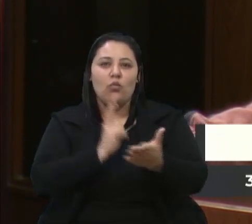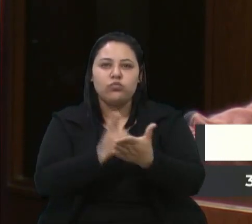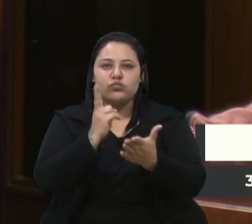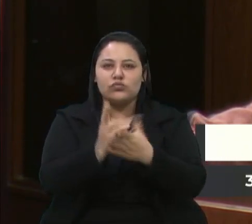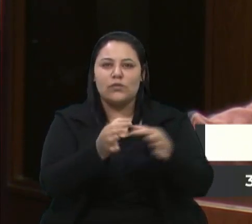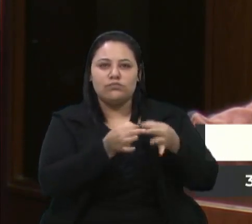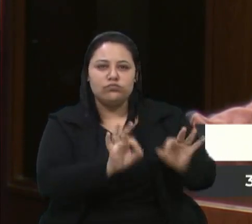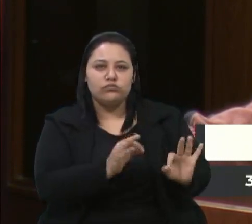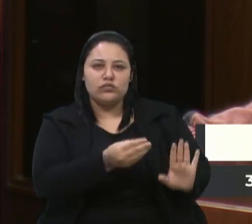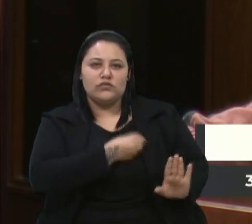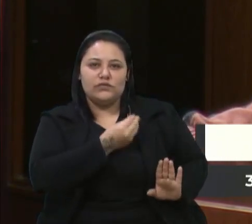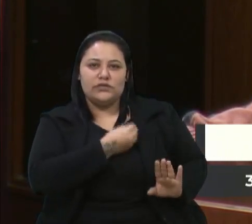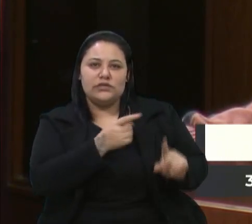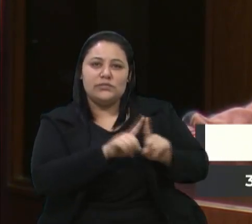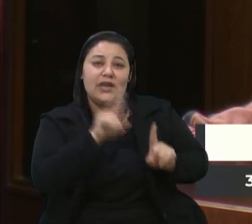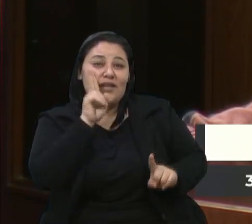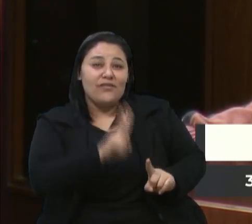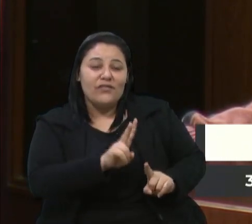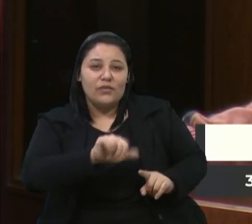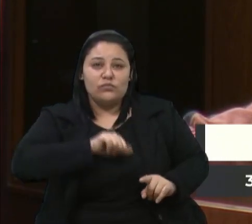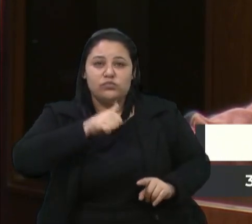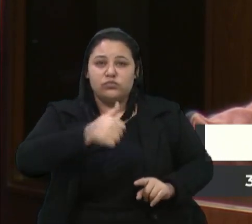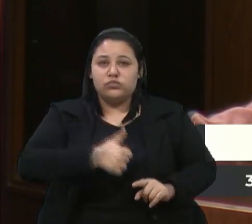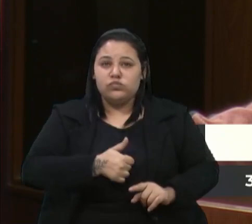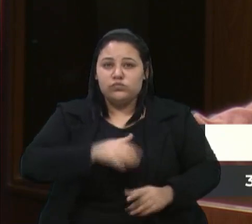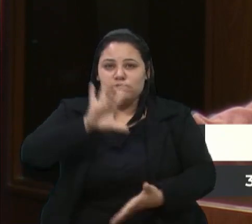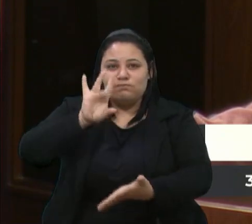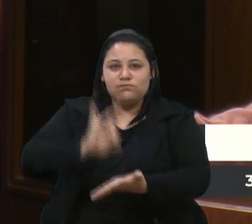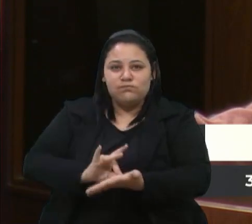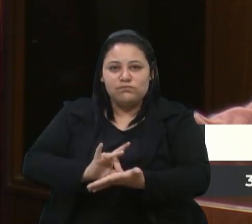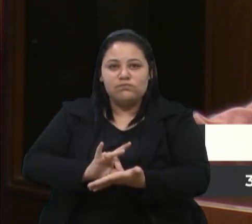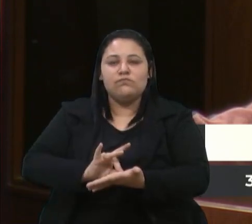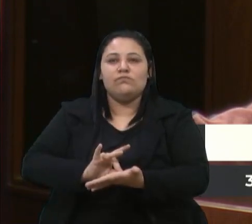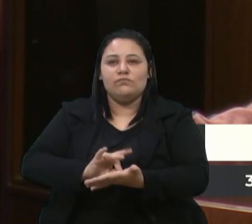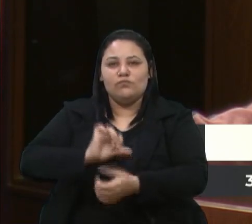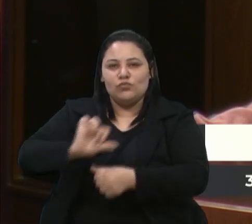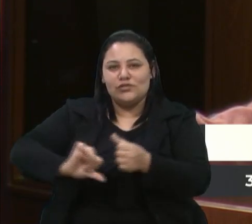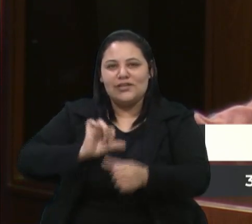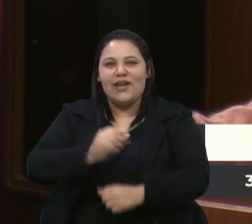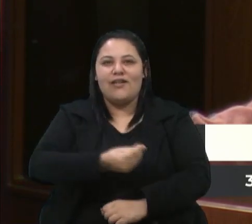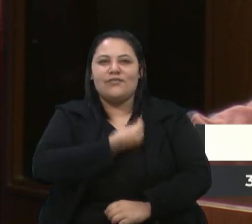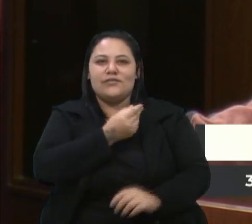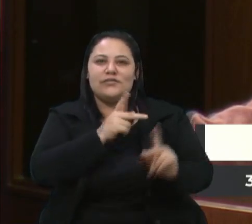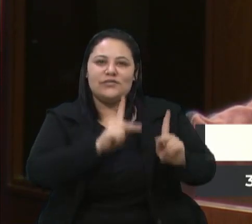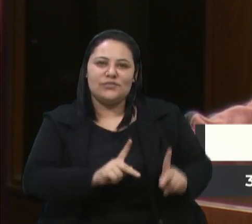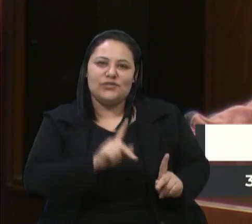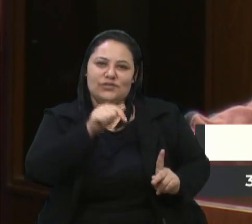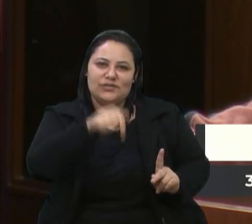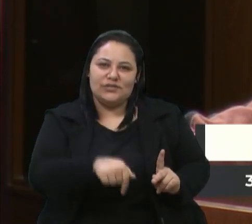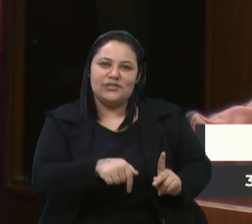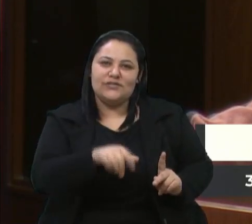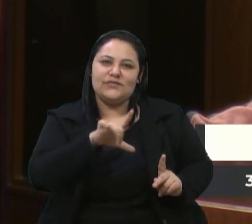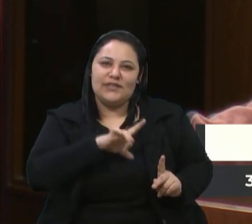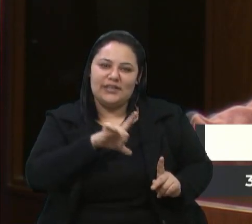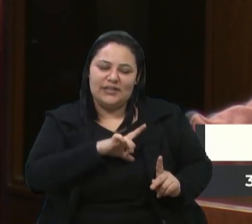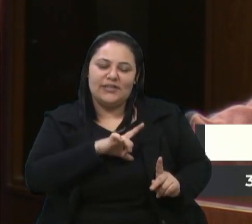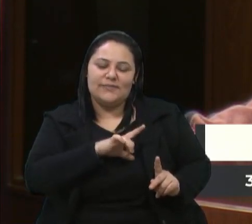salvando vidas e vendo as ações concretas que mudarão a vida das pessoas e levarão